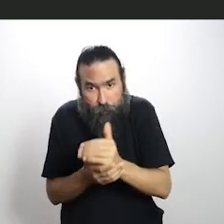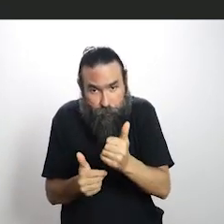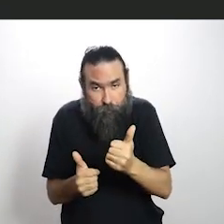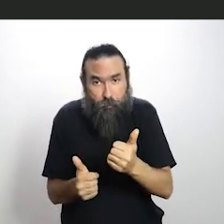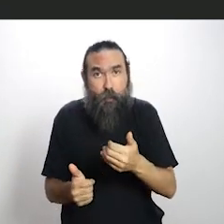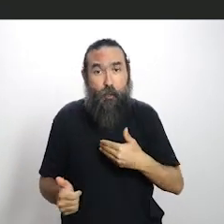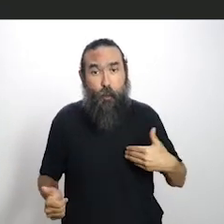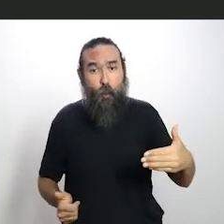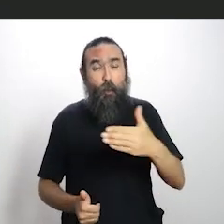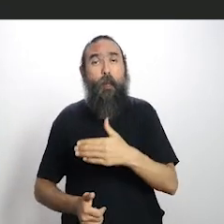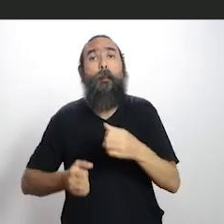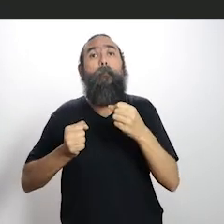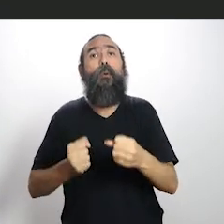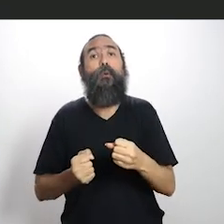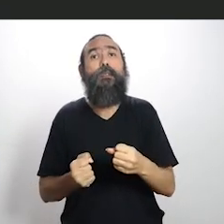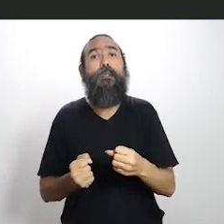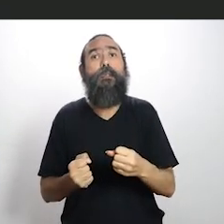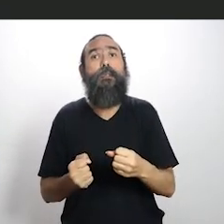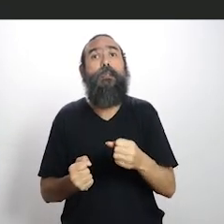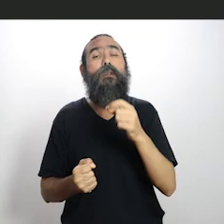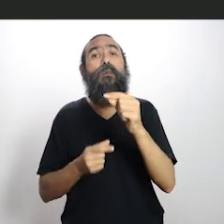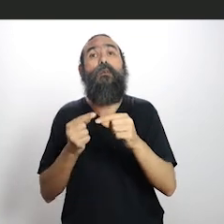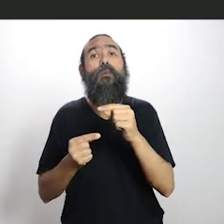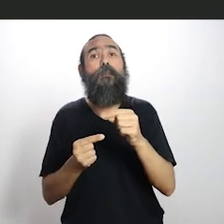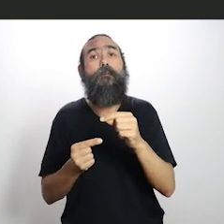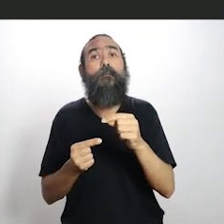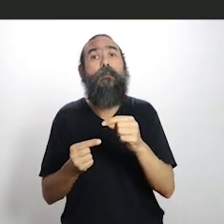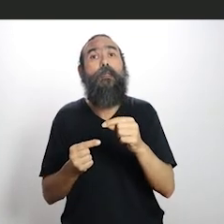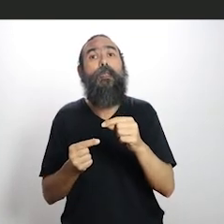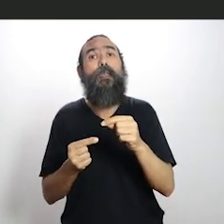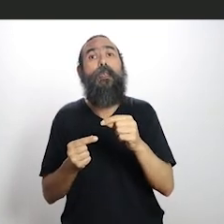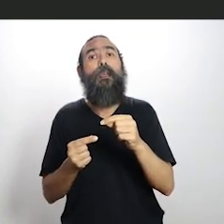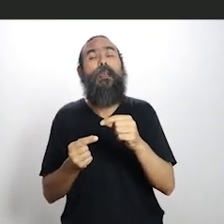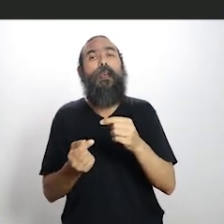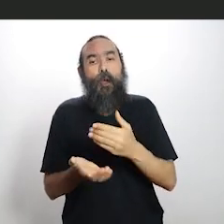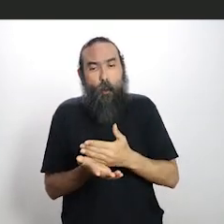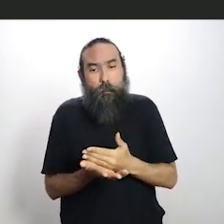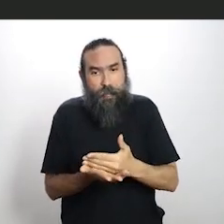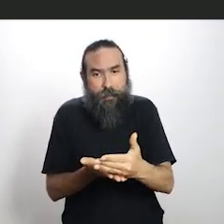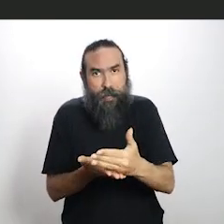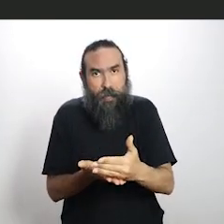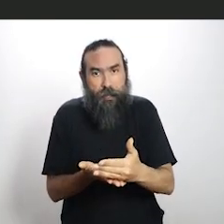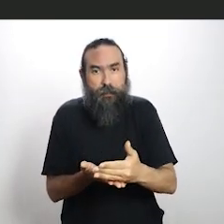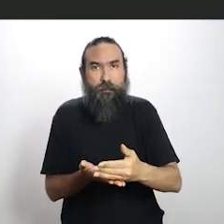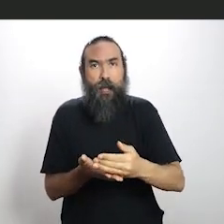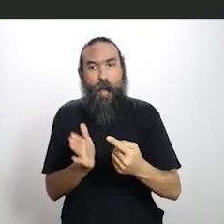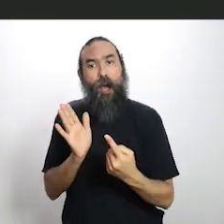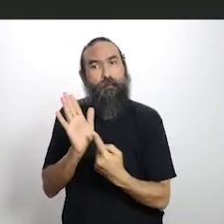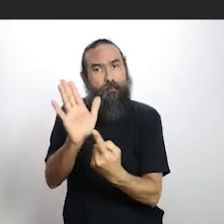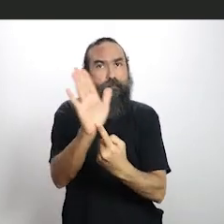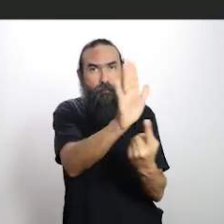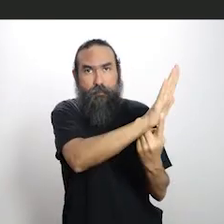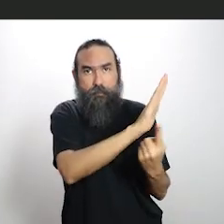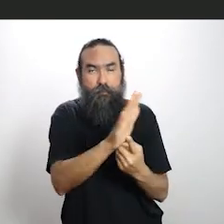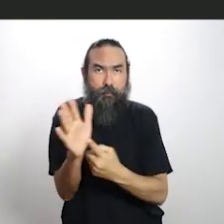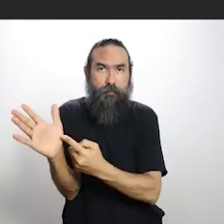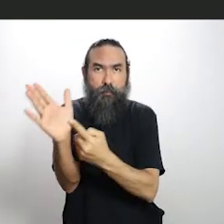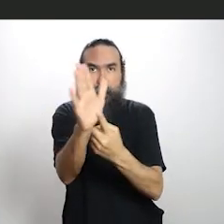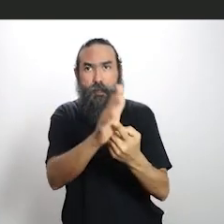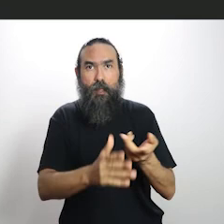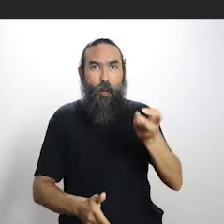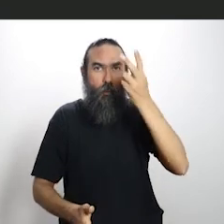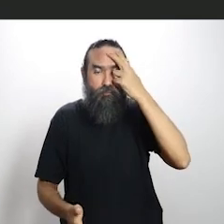isso que foi falado pelo Juliano Juliano inclusive a gente abriu essa semana nas nossas redes sociais